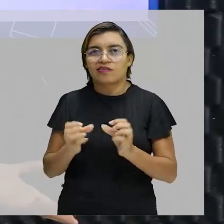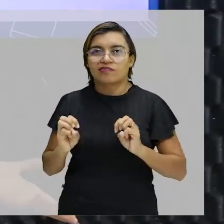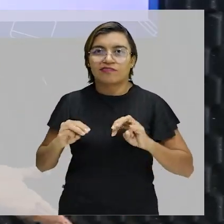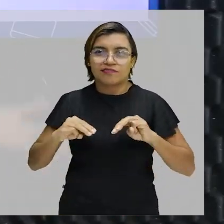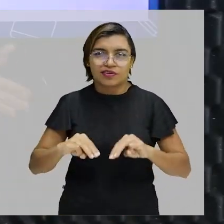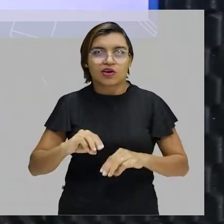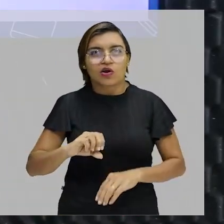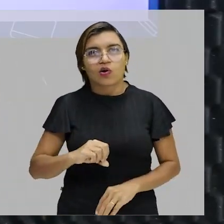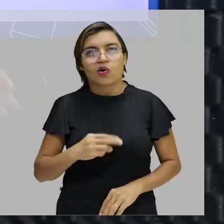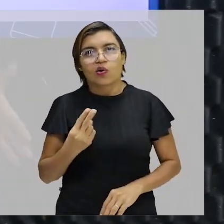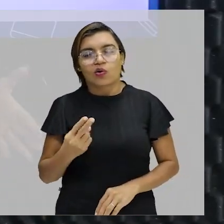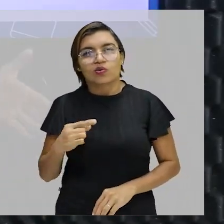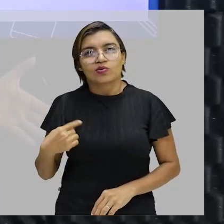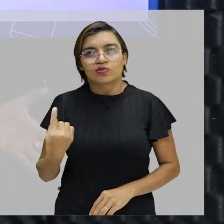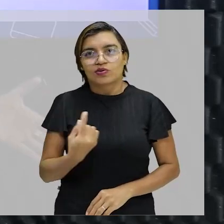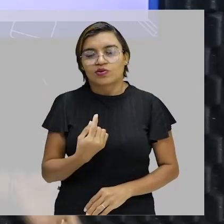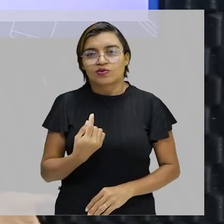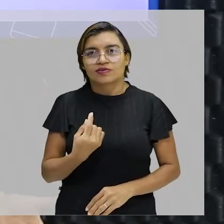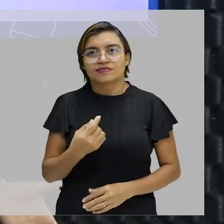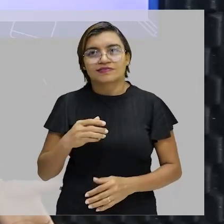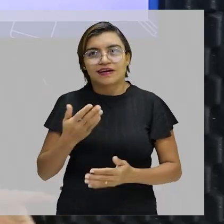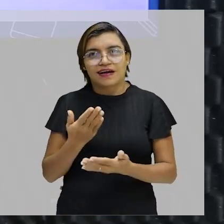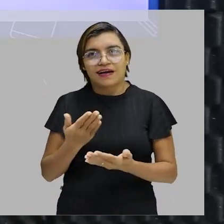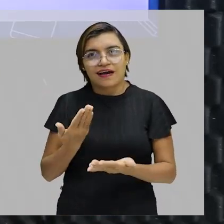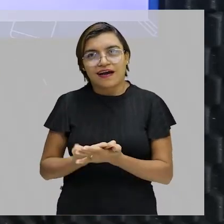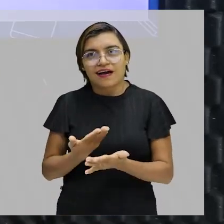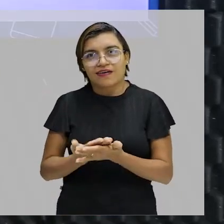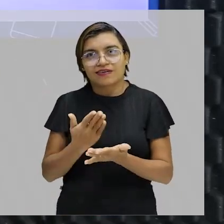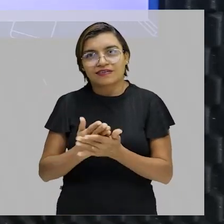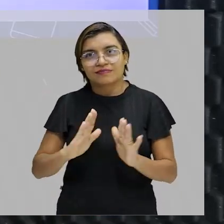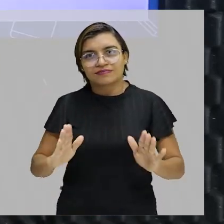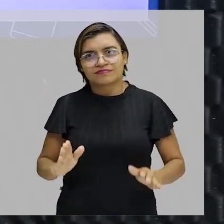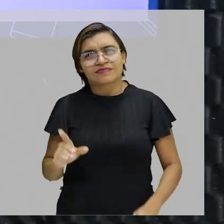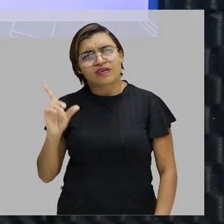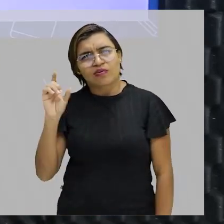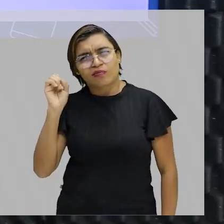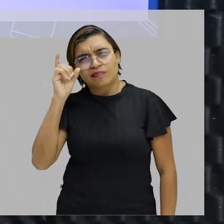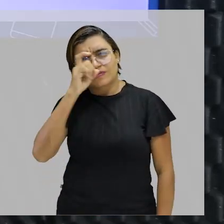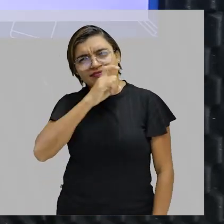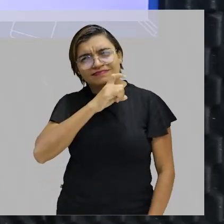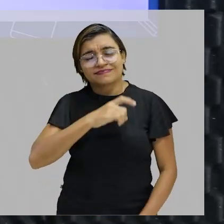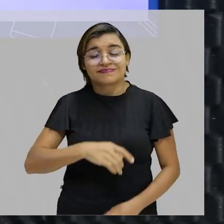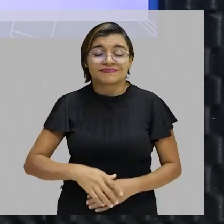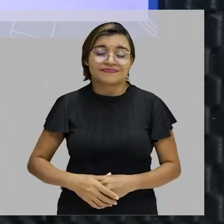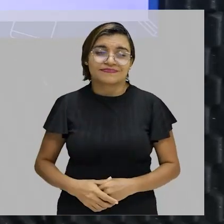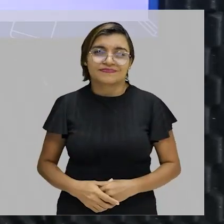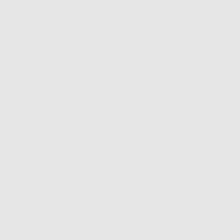ou nós ficamos por aqui. Compliquei?